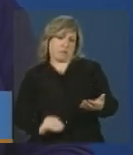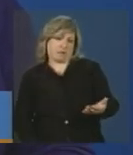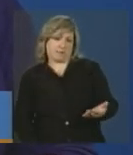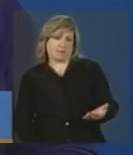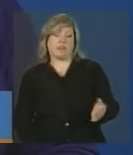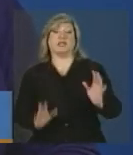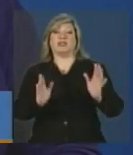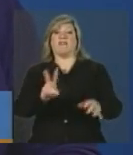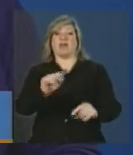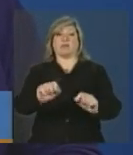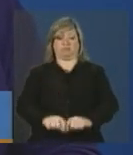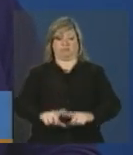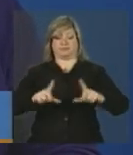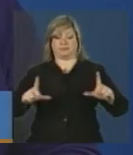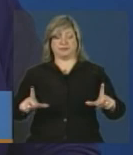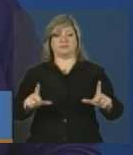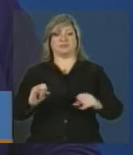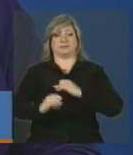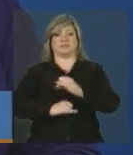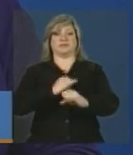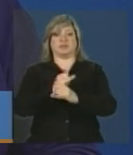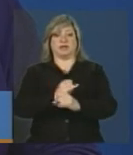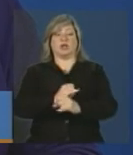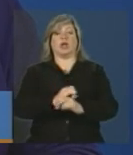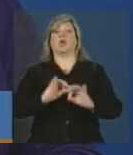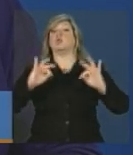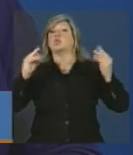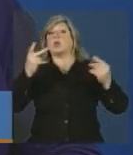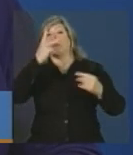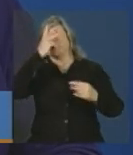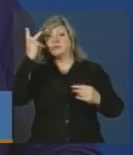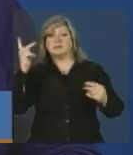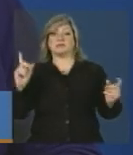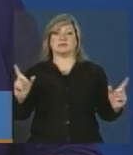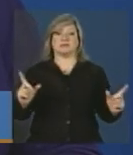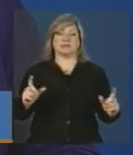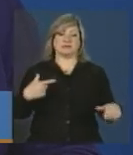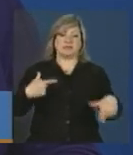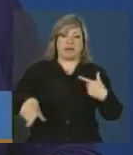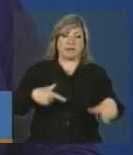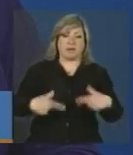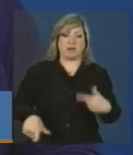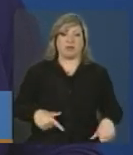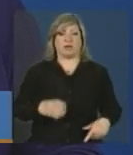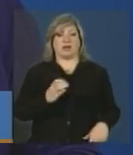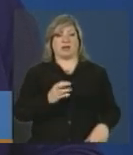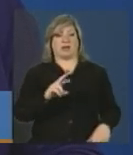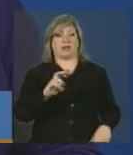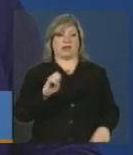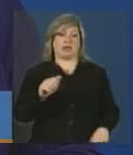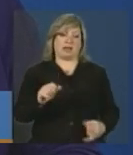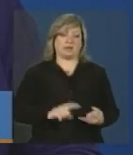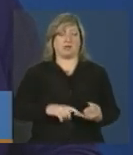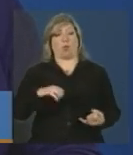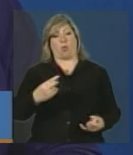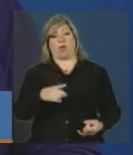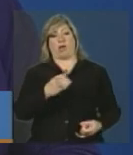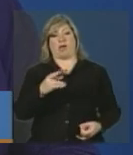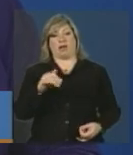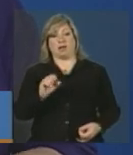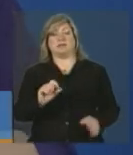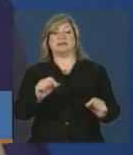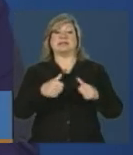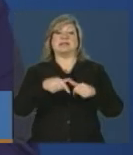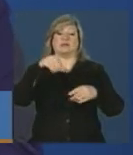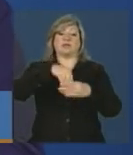já vai aparecer para ele todos os trabalhadores do CRAS ou do CREAS, conforme o caso, que estão